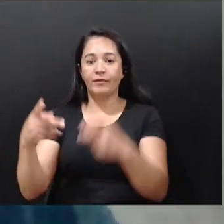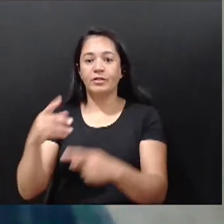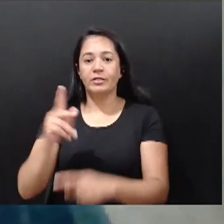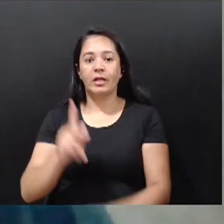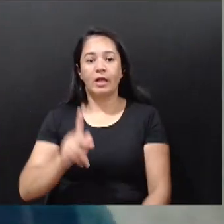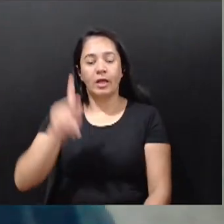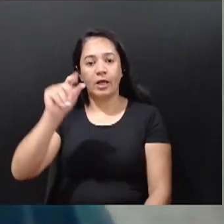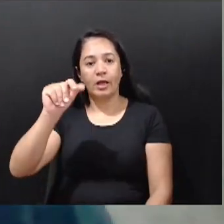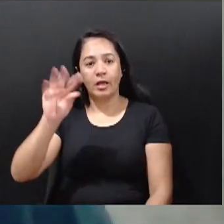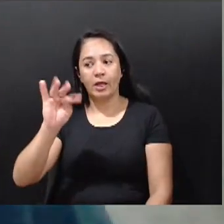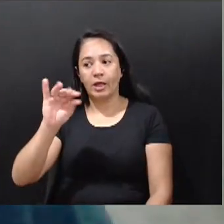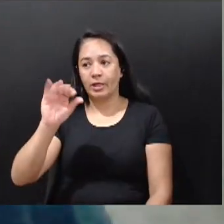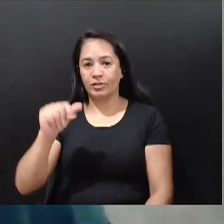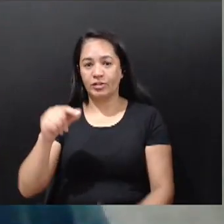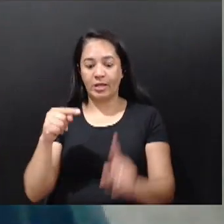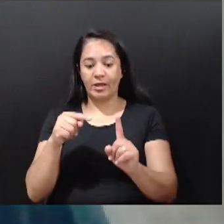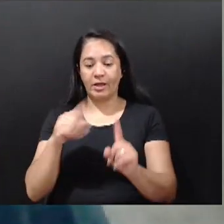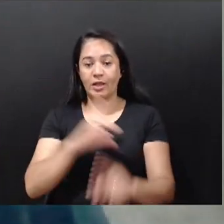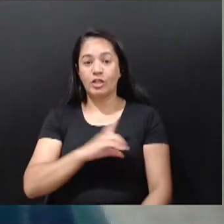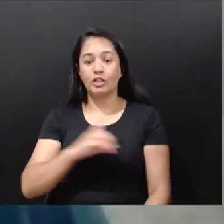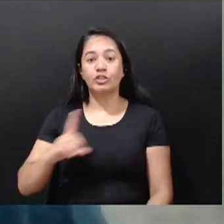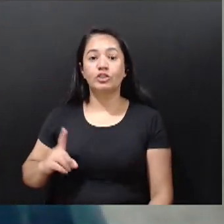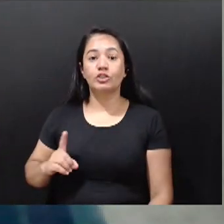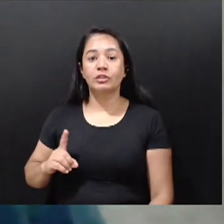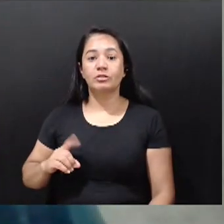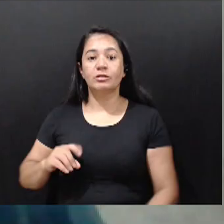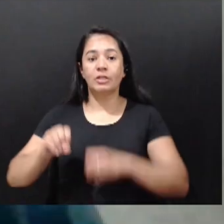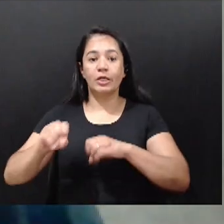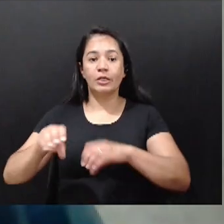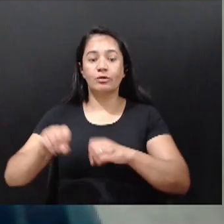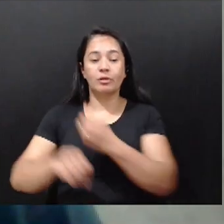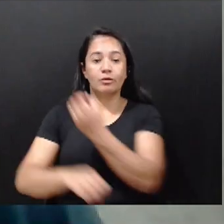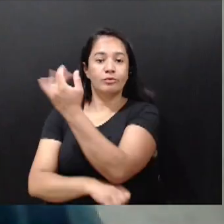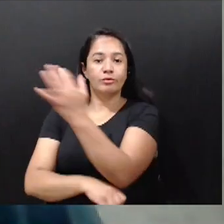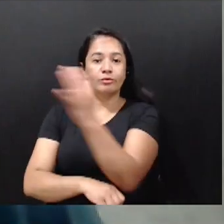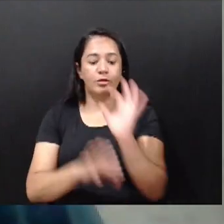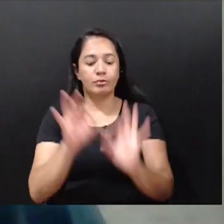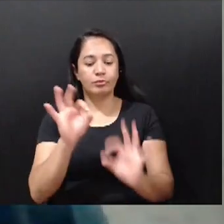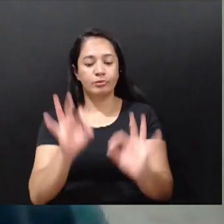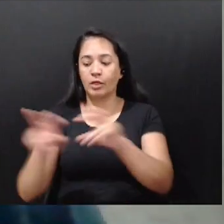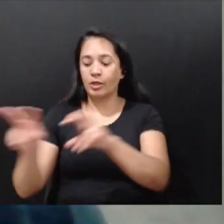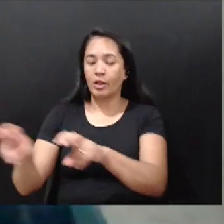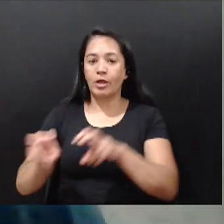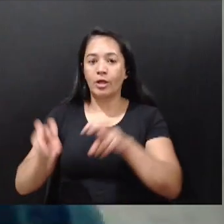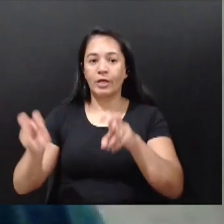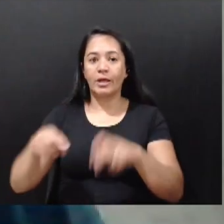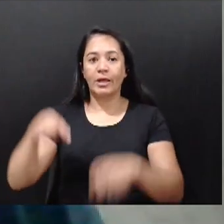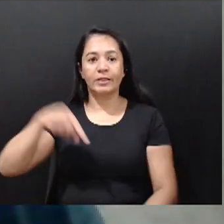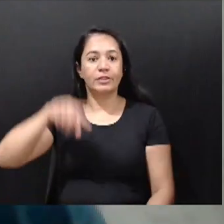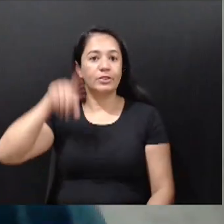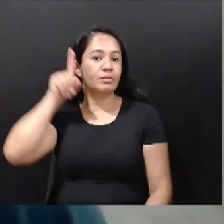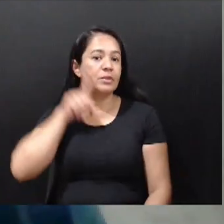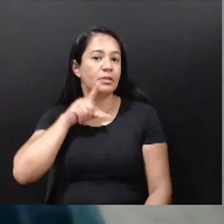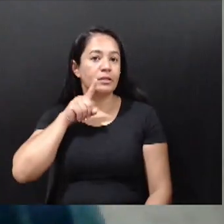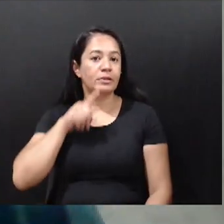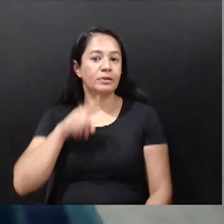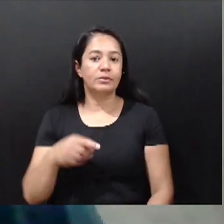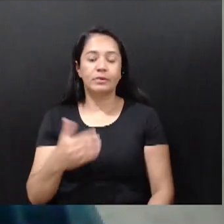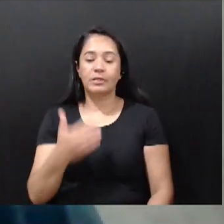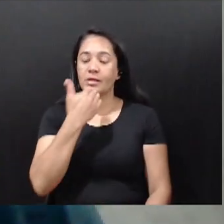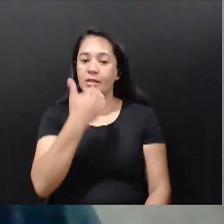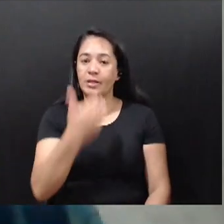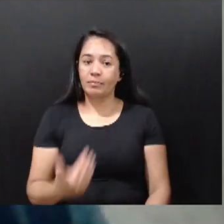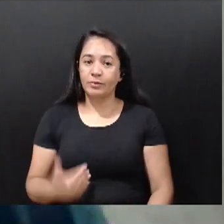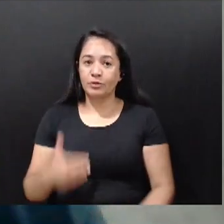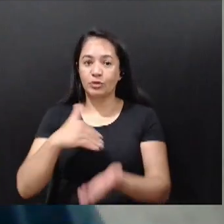diretora de Educação Ambiental, Planejamento e Agricultura aqui de Americana, né? E a pedido do secretário de Meio Ambiente de